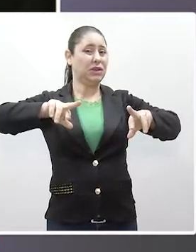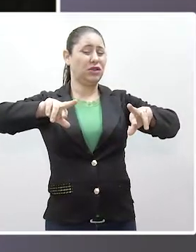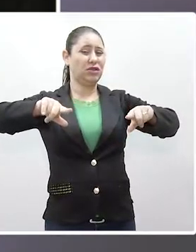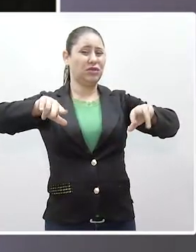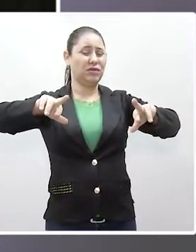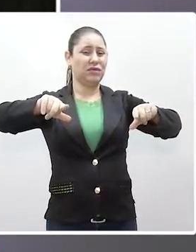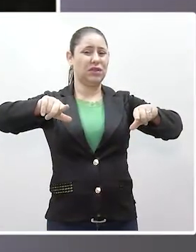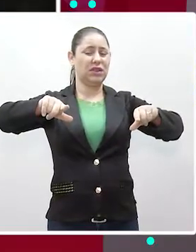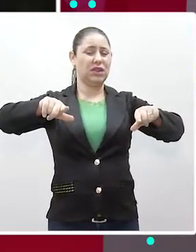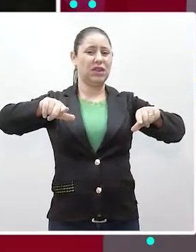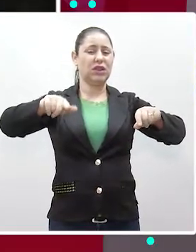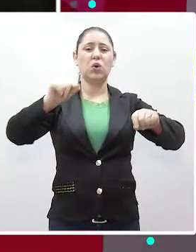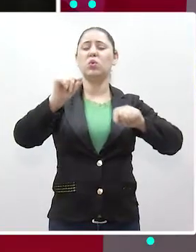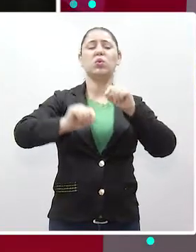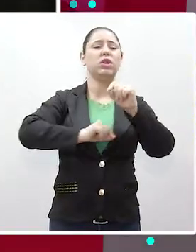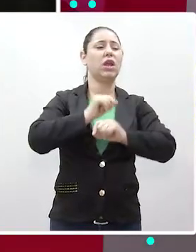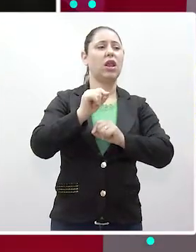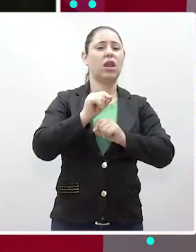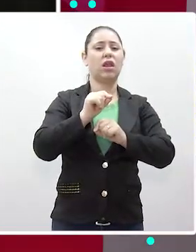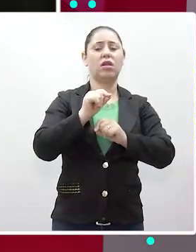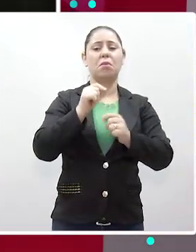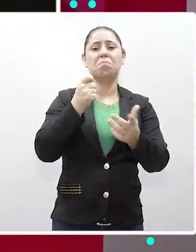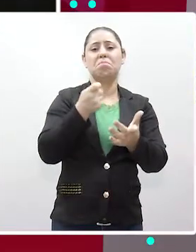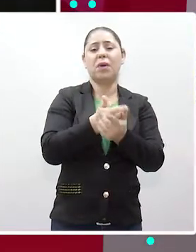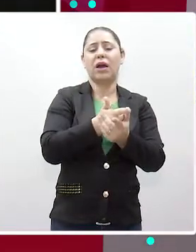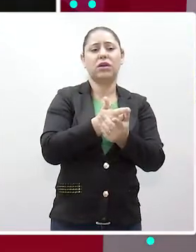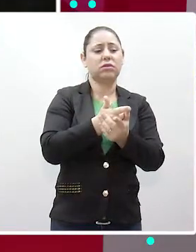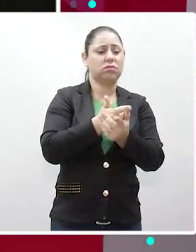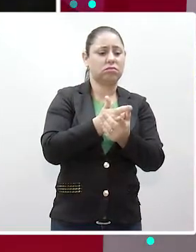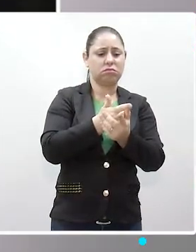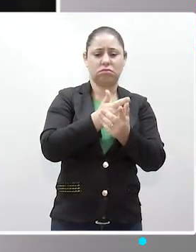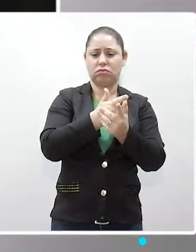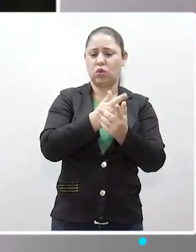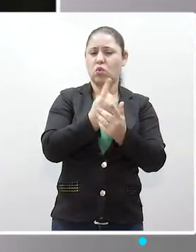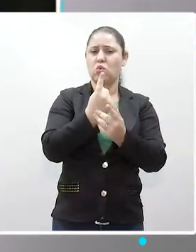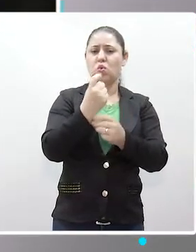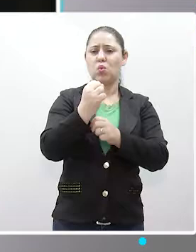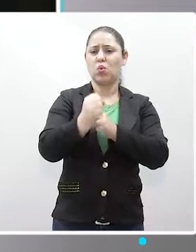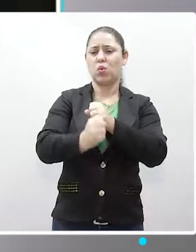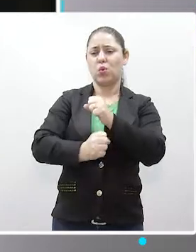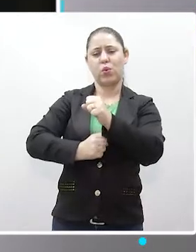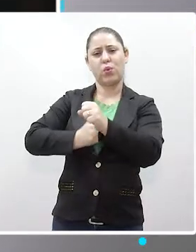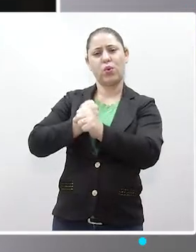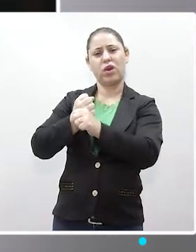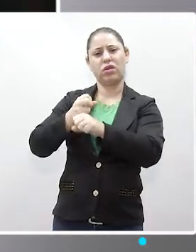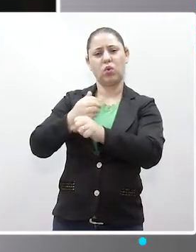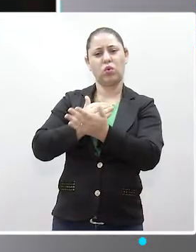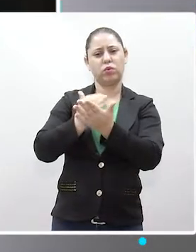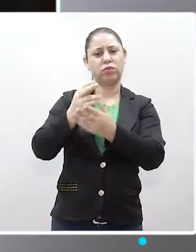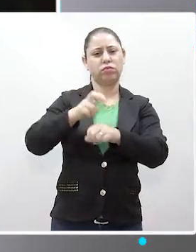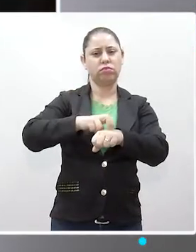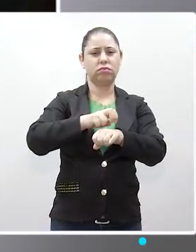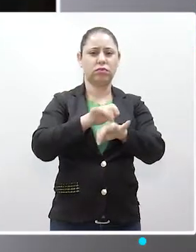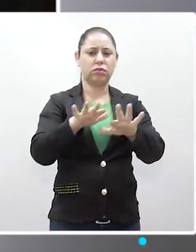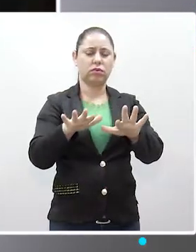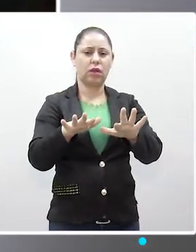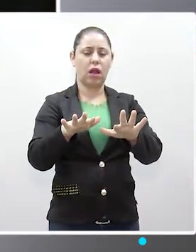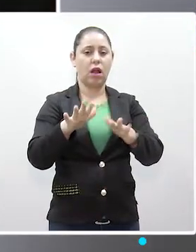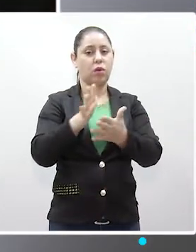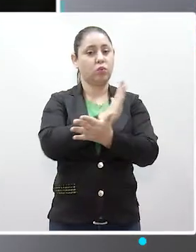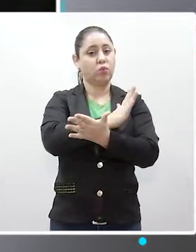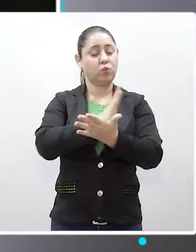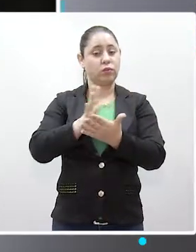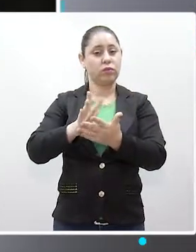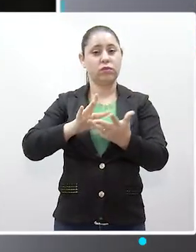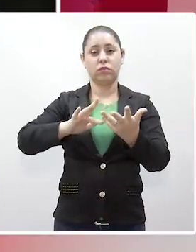diferença do preço nesses produtos em um ano, né? Desde o começo da pandemia, alguns ficaram até